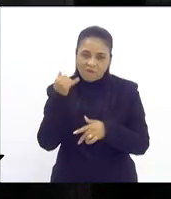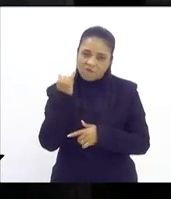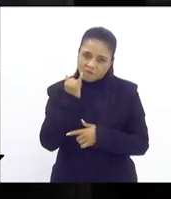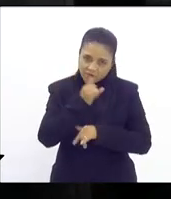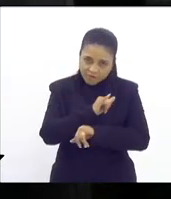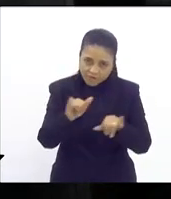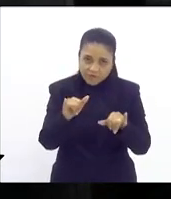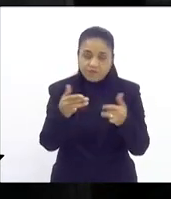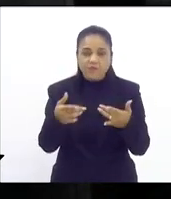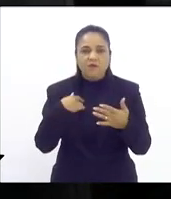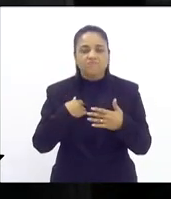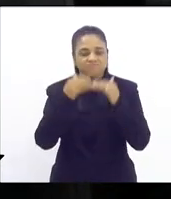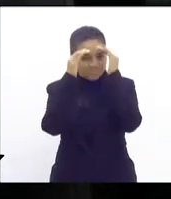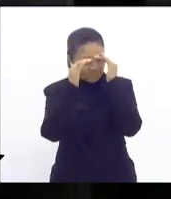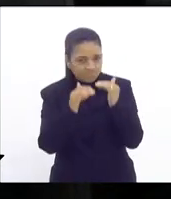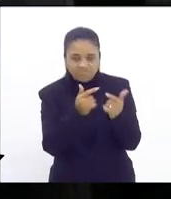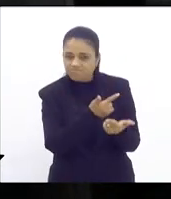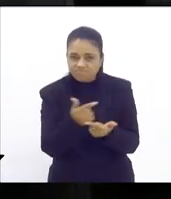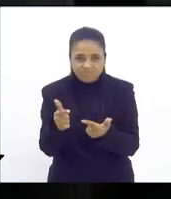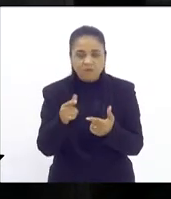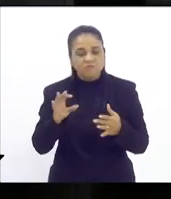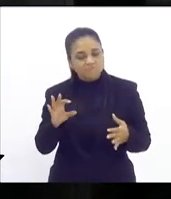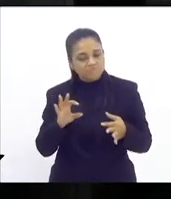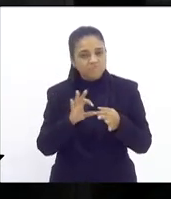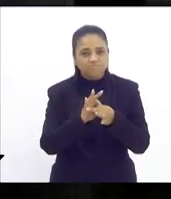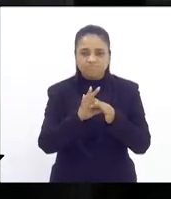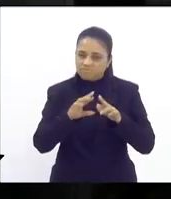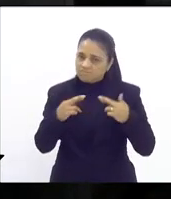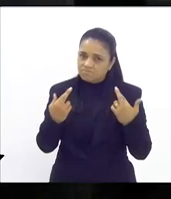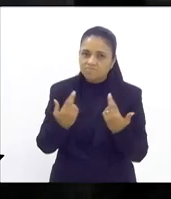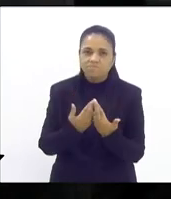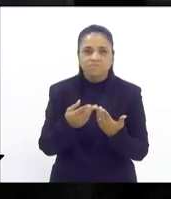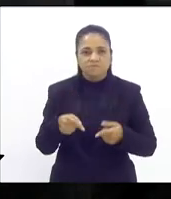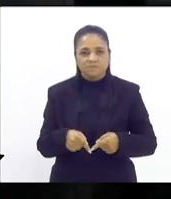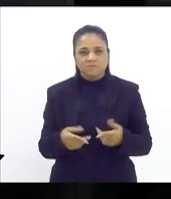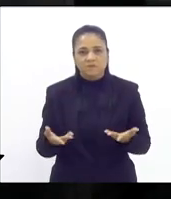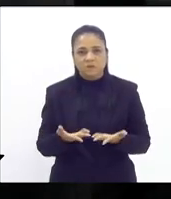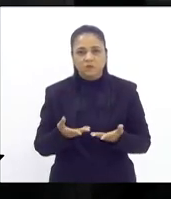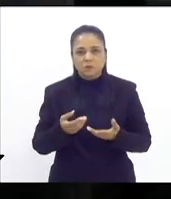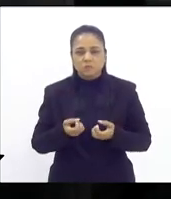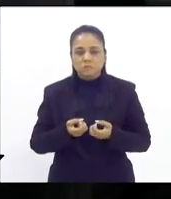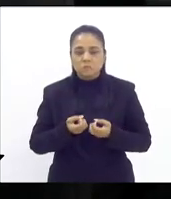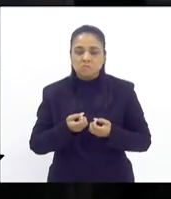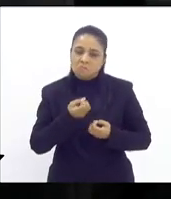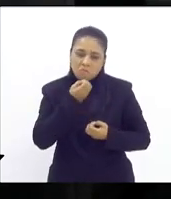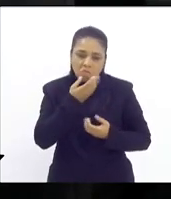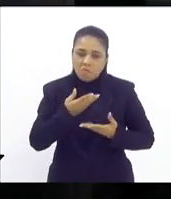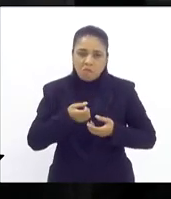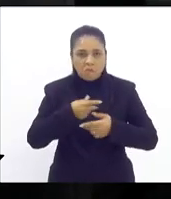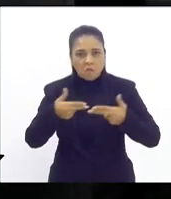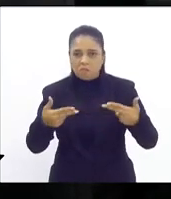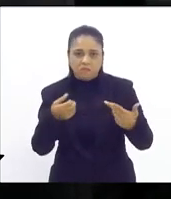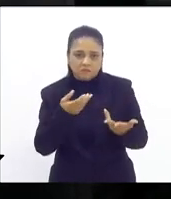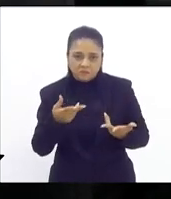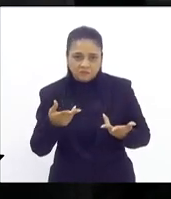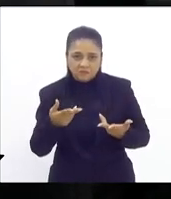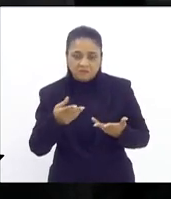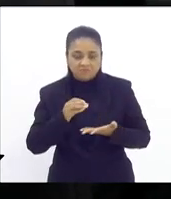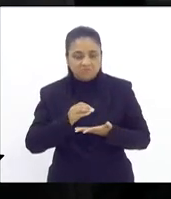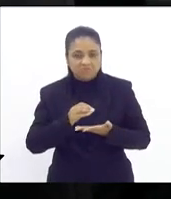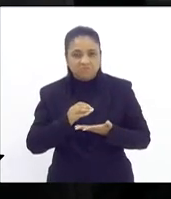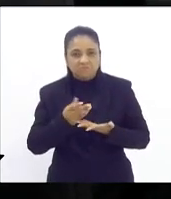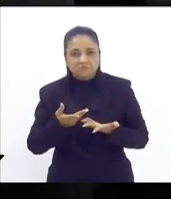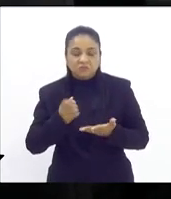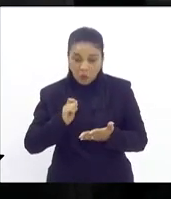de respeito nós temos que nos unimos aqui tá e como você falou não tem benefício para nenhum deles eu acho que ele recebe né